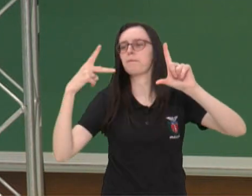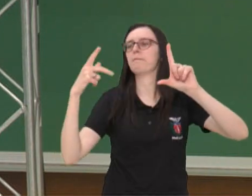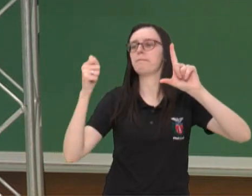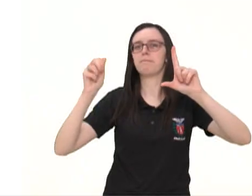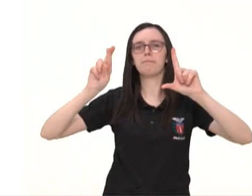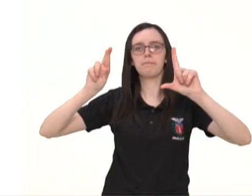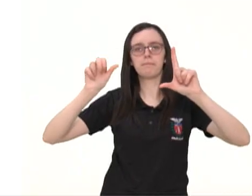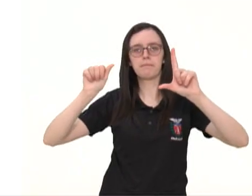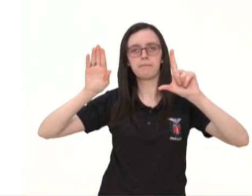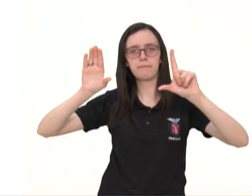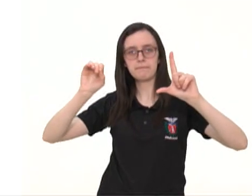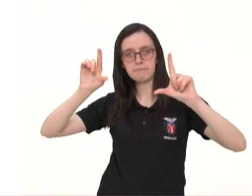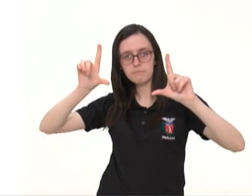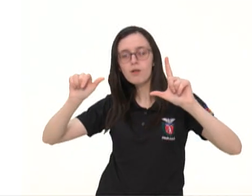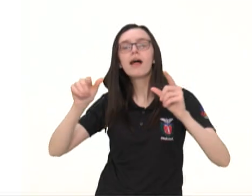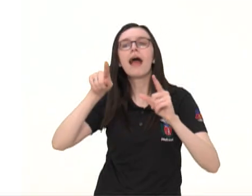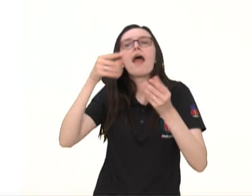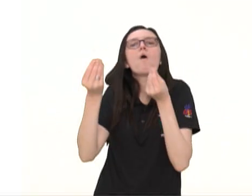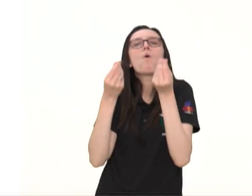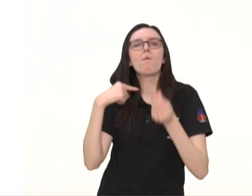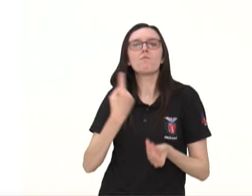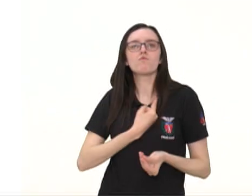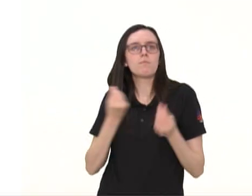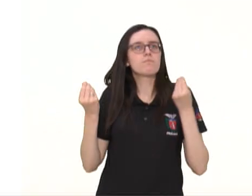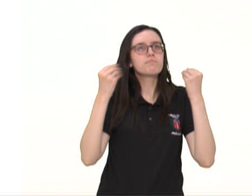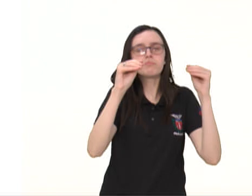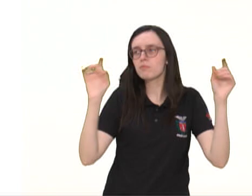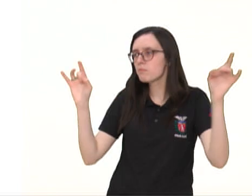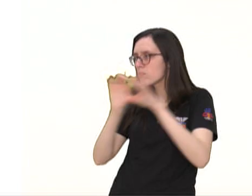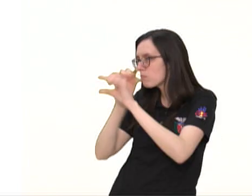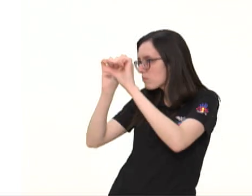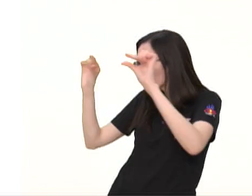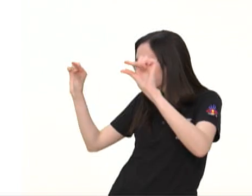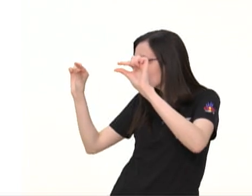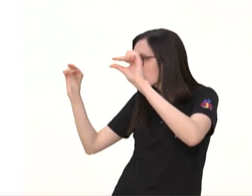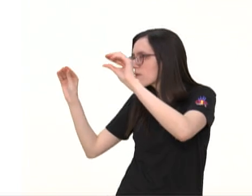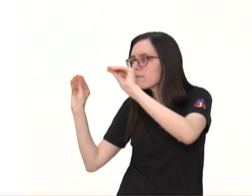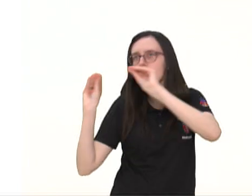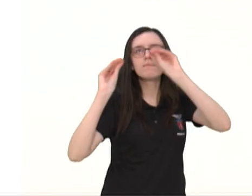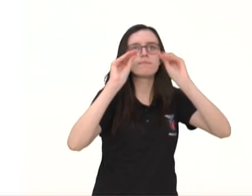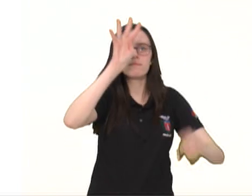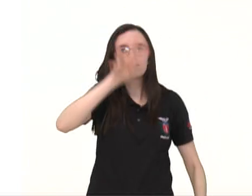É a forma da gente representar a função no plano cartesiano.